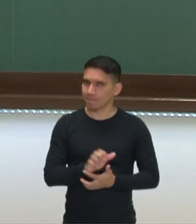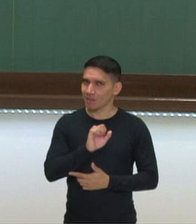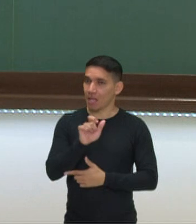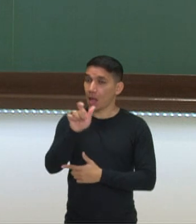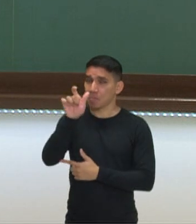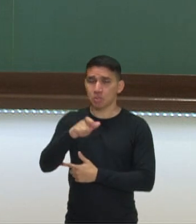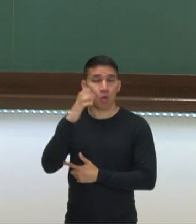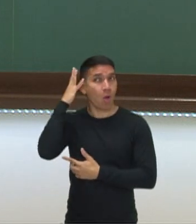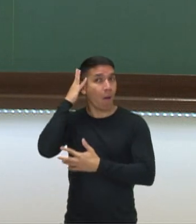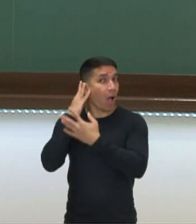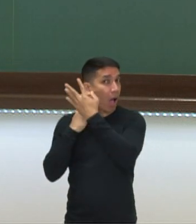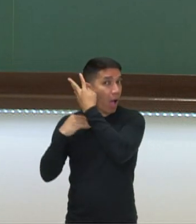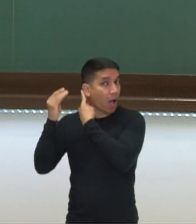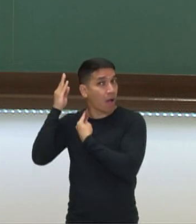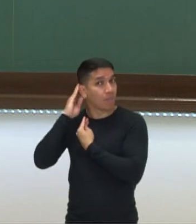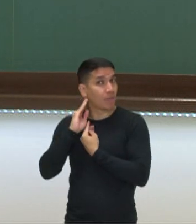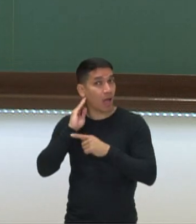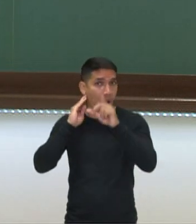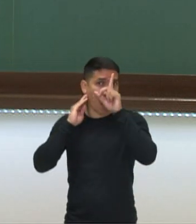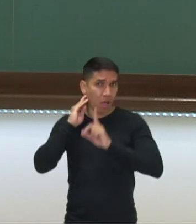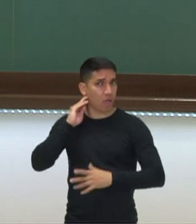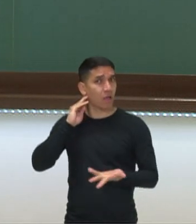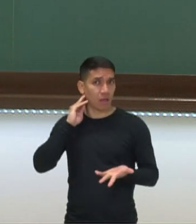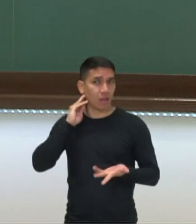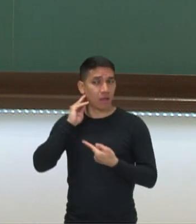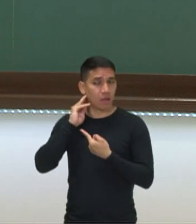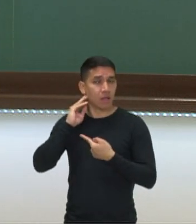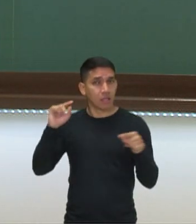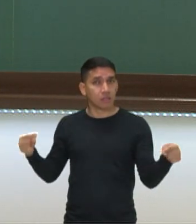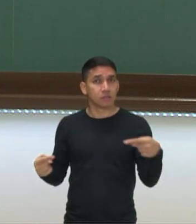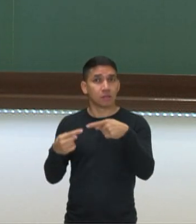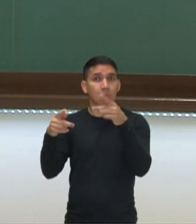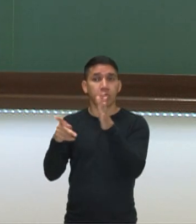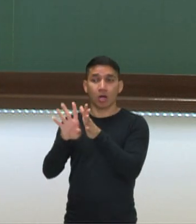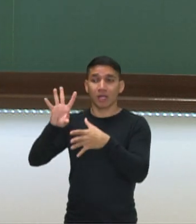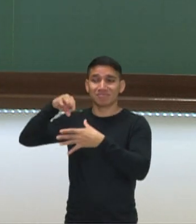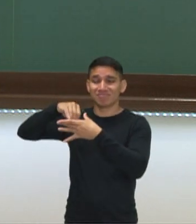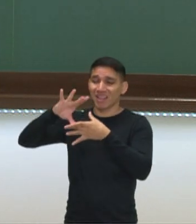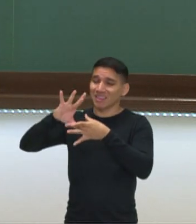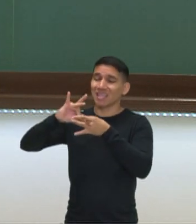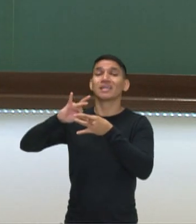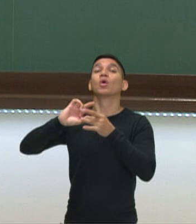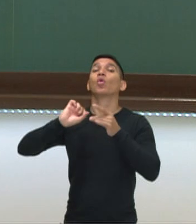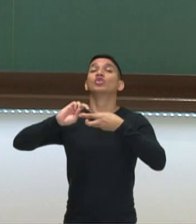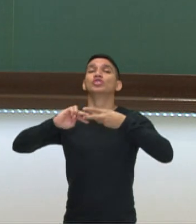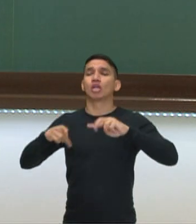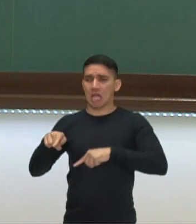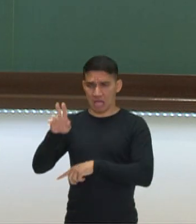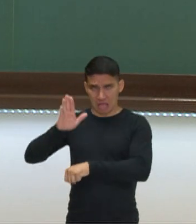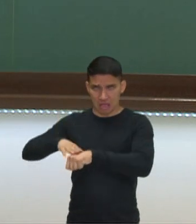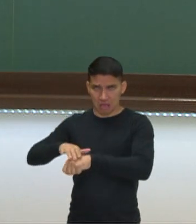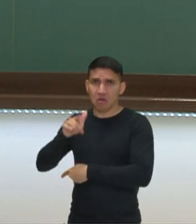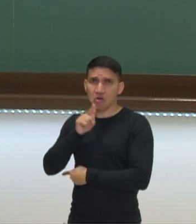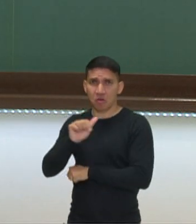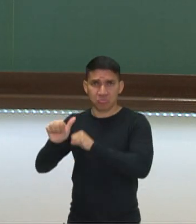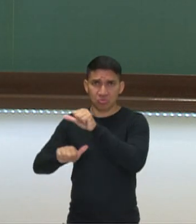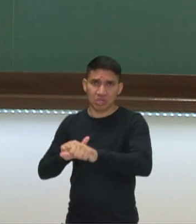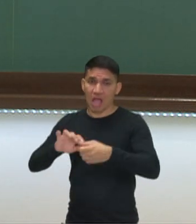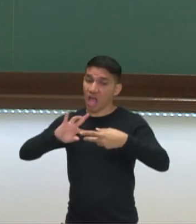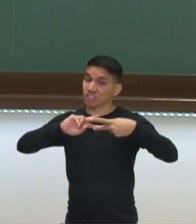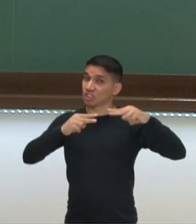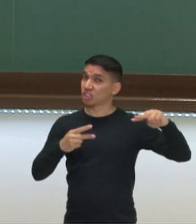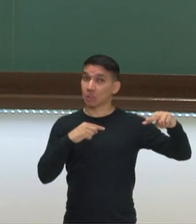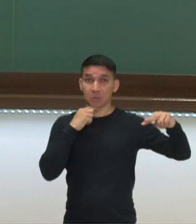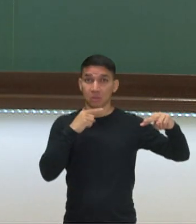o cabelo loiro, isso está lá na genética dela, tá? Ela pode mudar isso? A genética